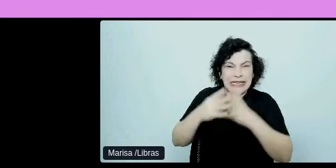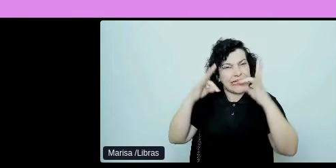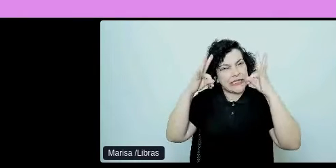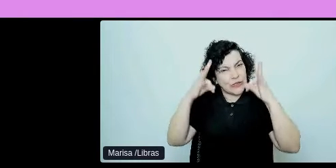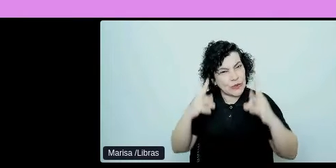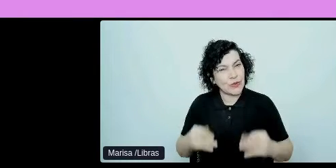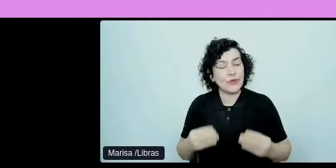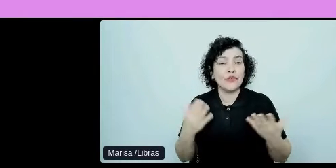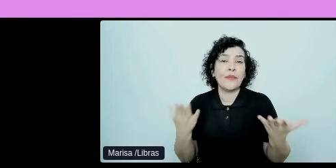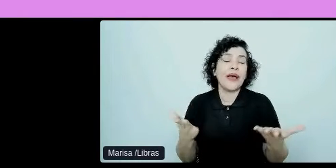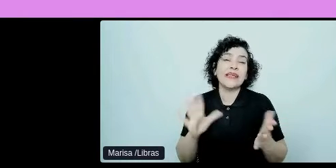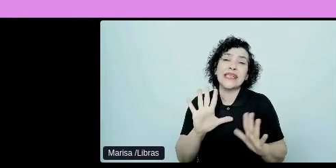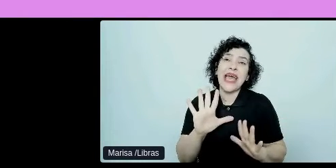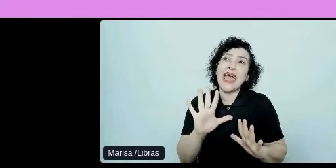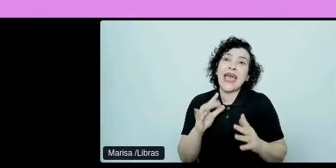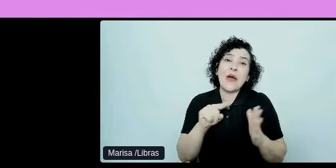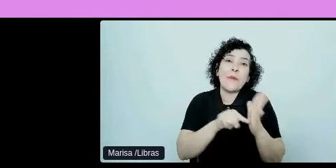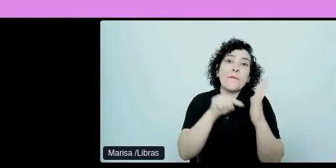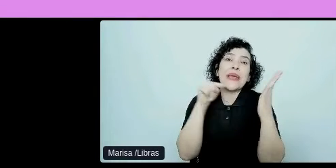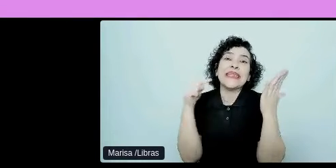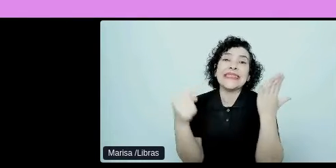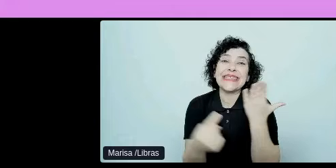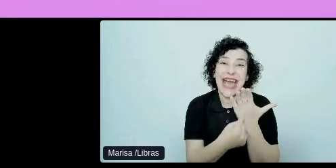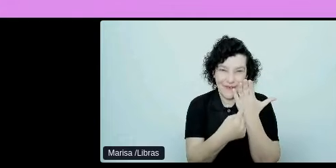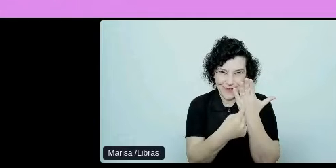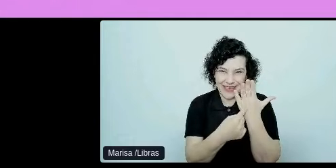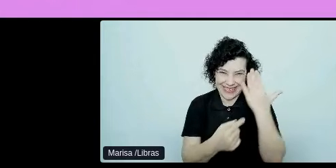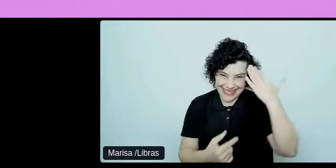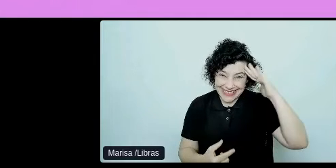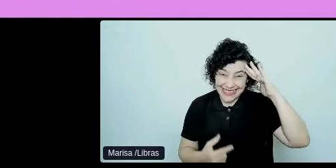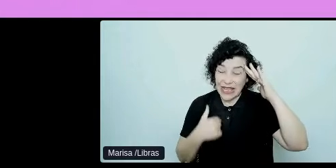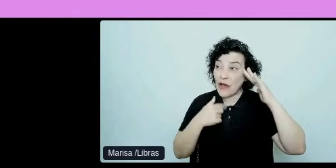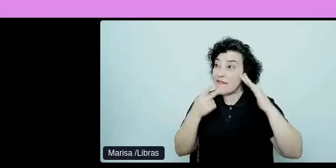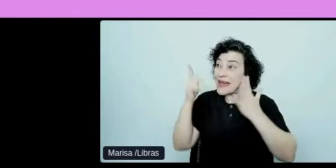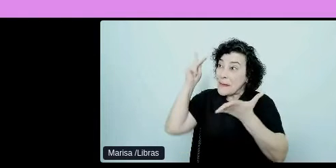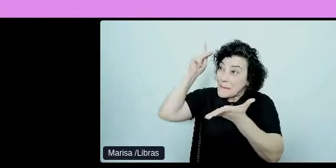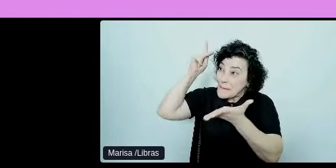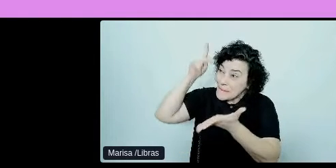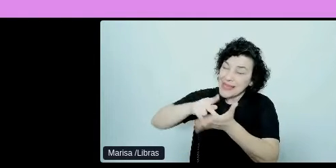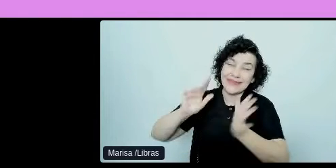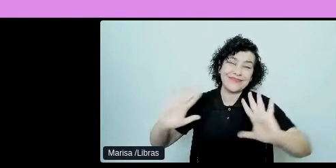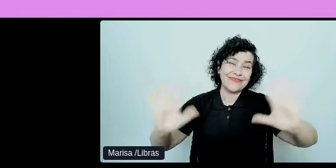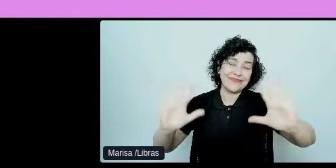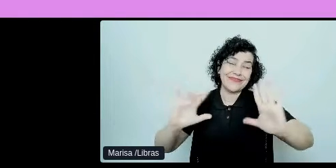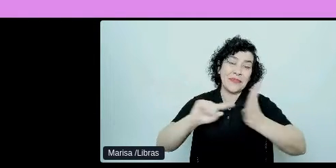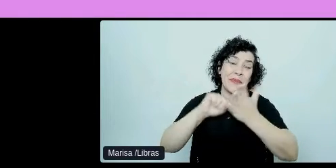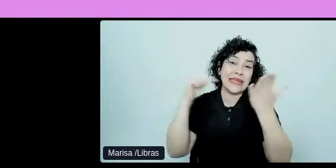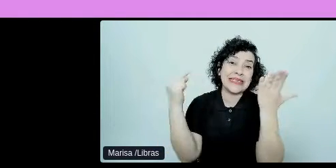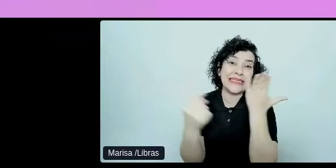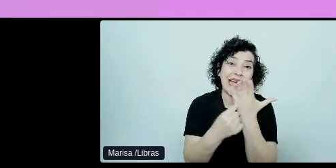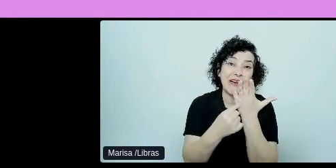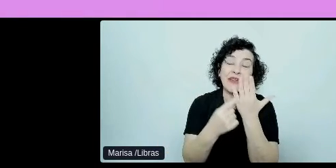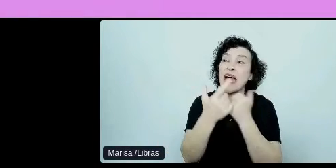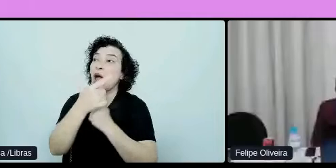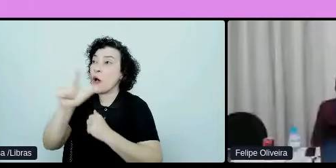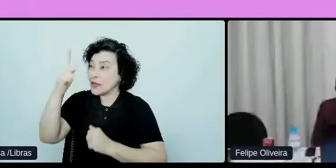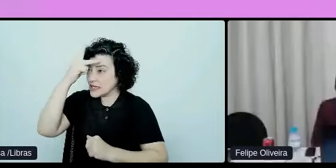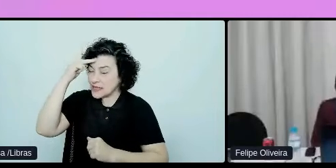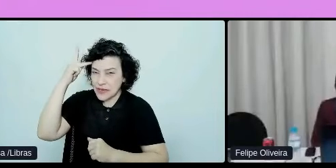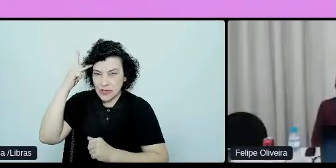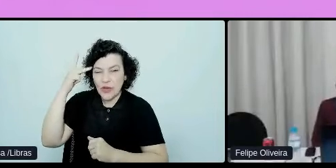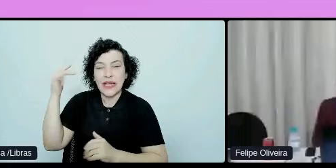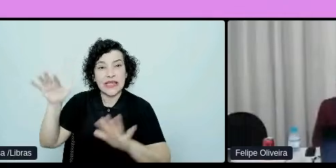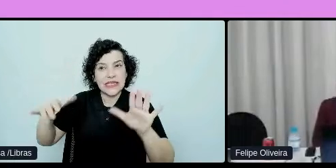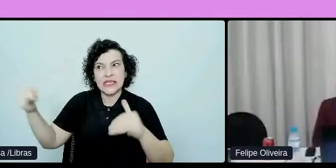linguagem figurada. Eu não estou falando no sentido literal, mas quando outras pessoas falam esse tipo de coisa,